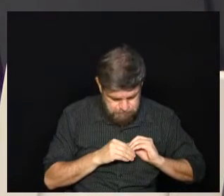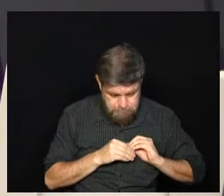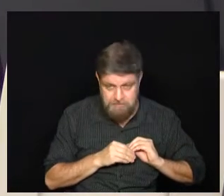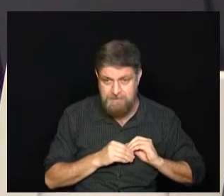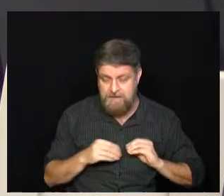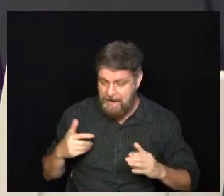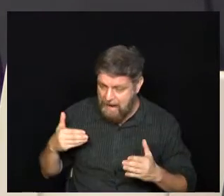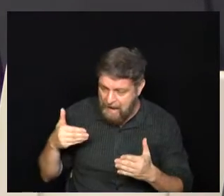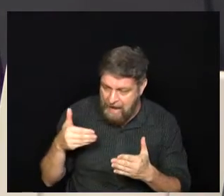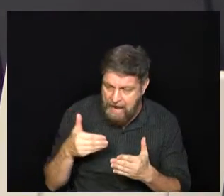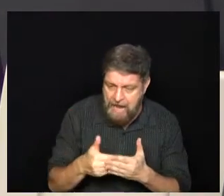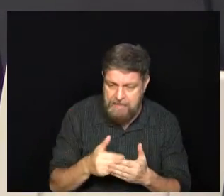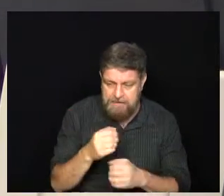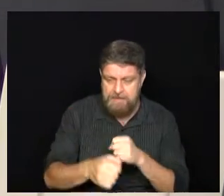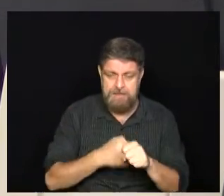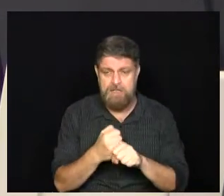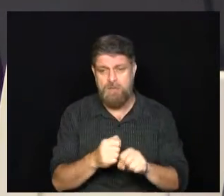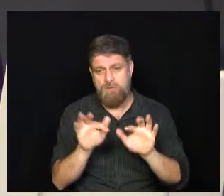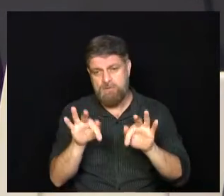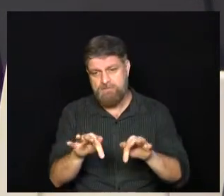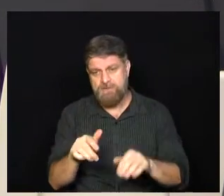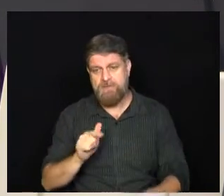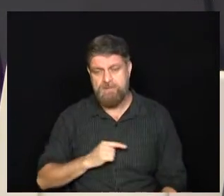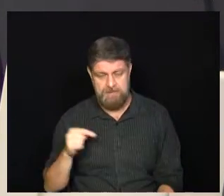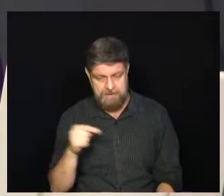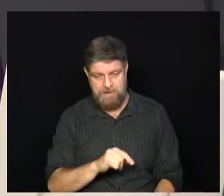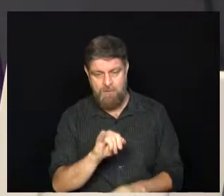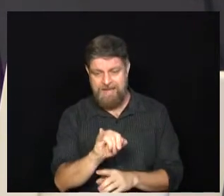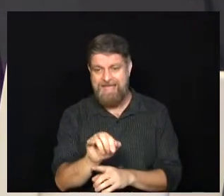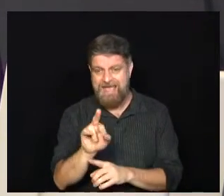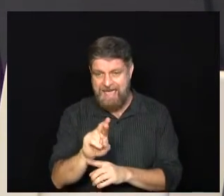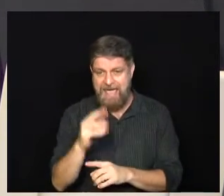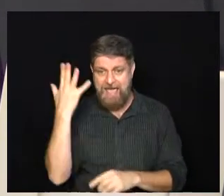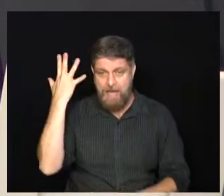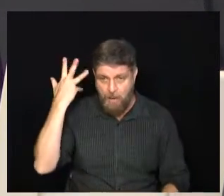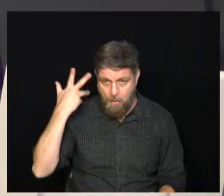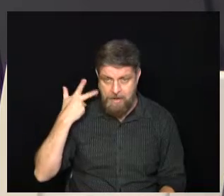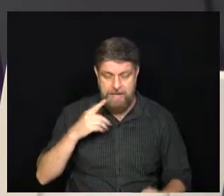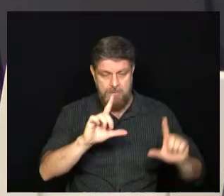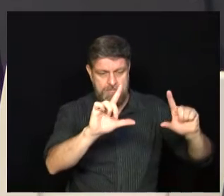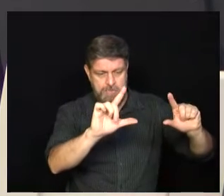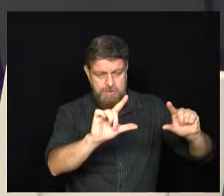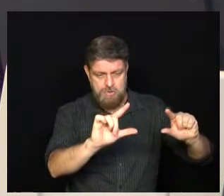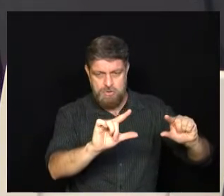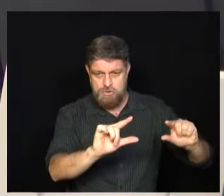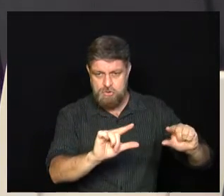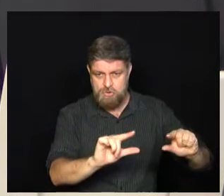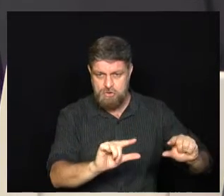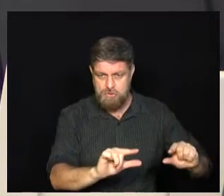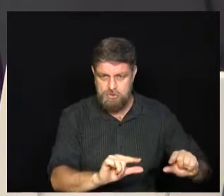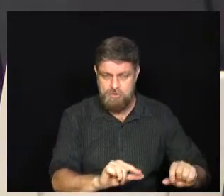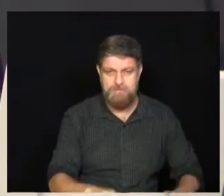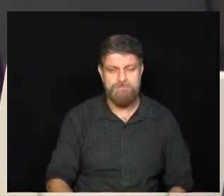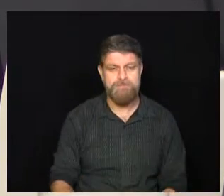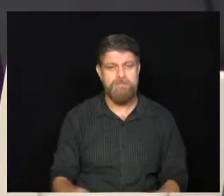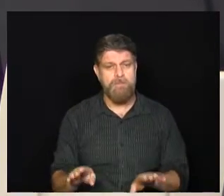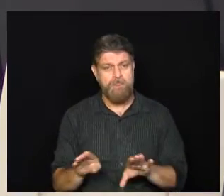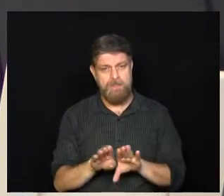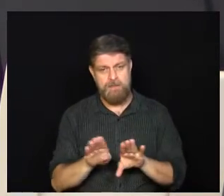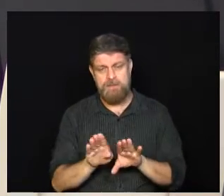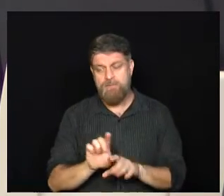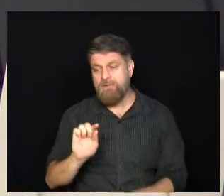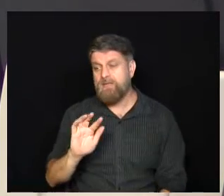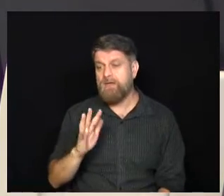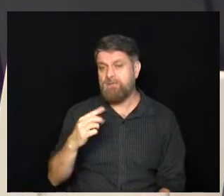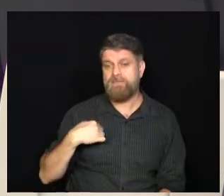até o final do ano. Então, a queda está relacionada à queda da renda dos trabalhadores e, consequentemente,